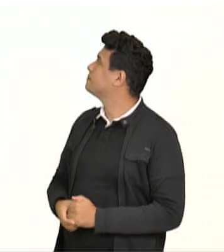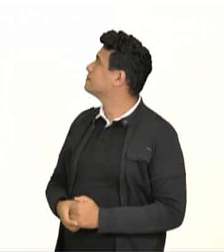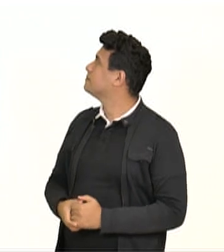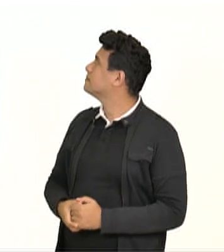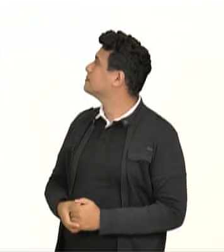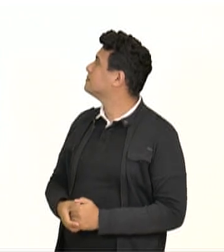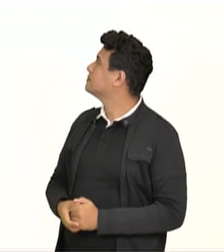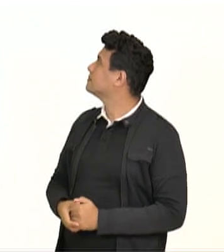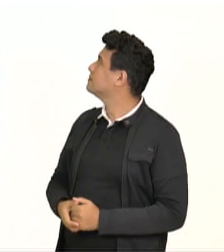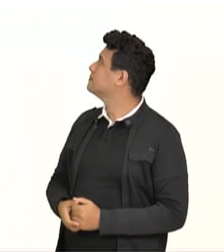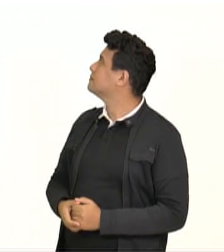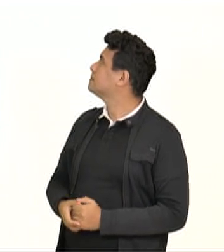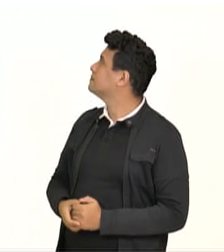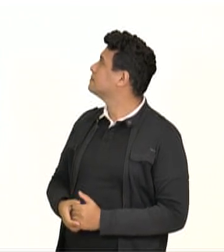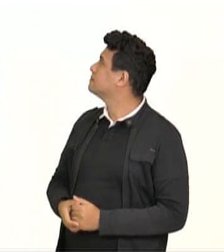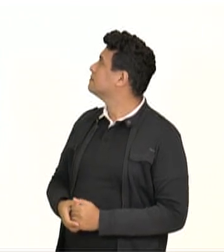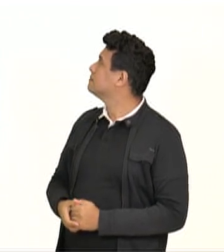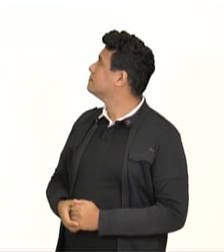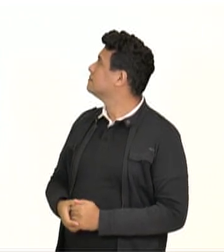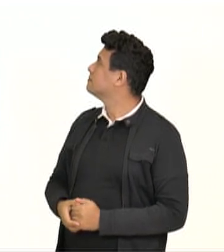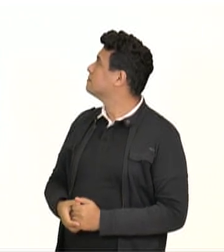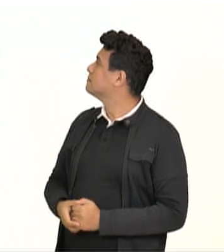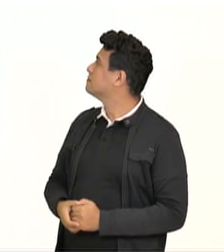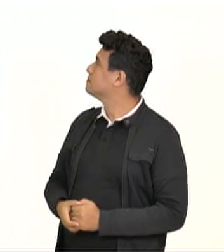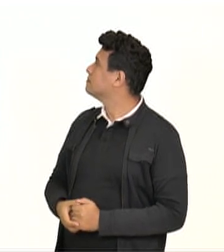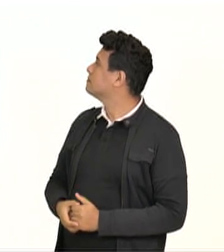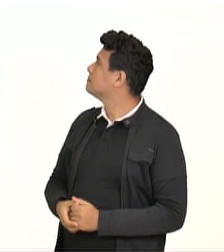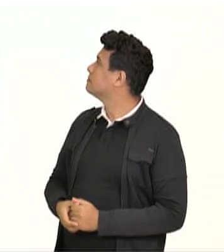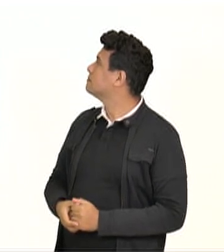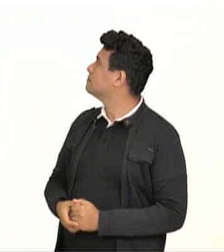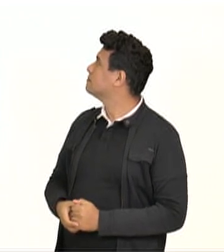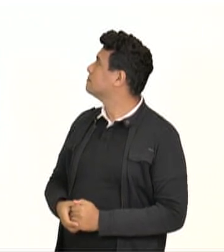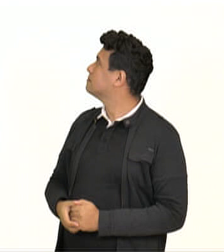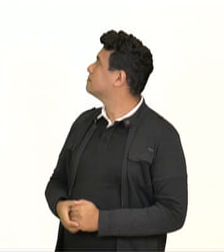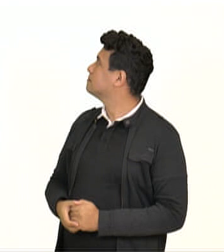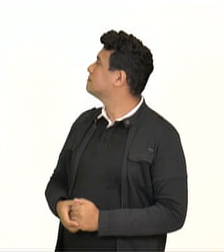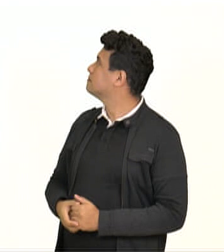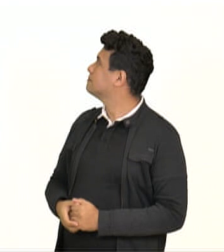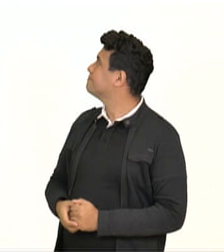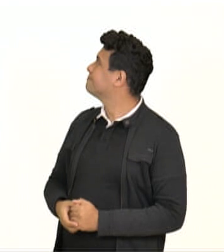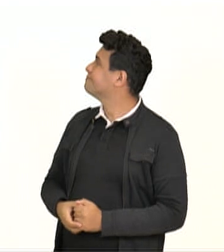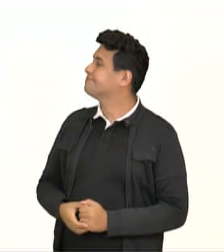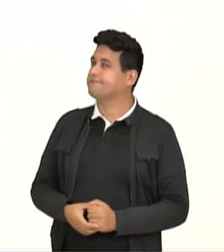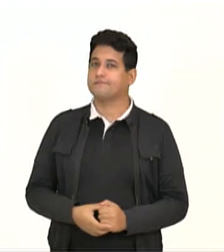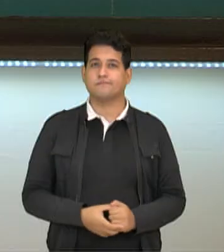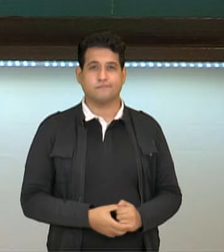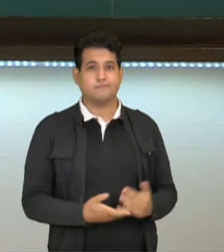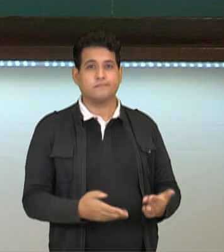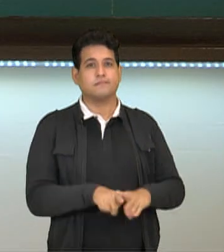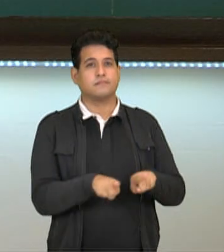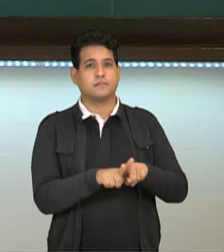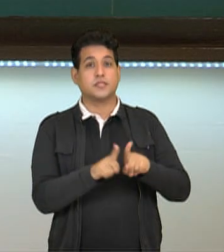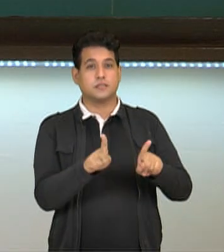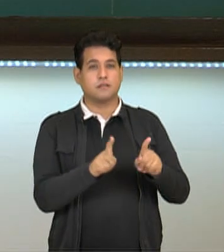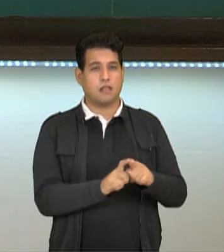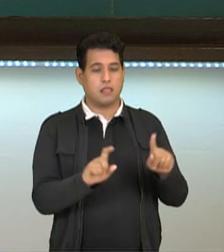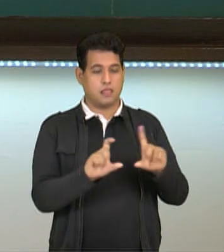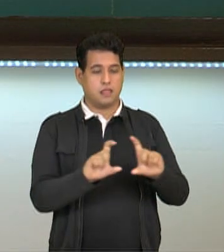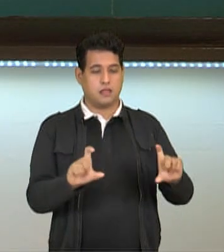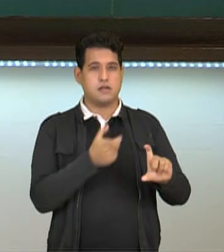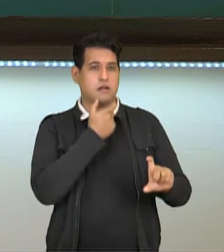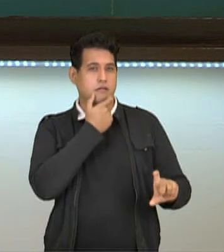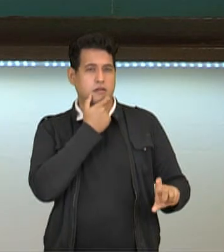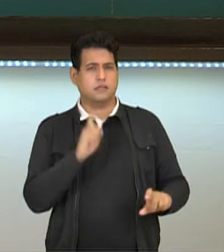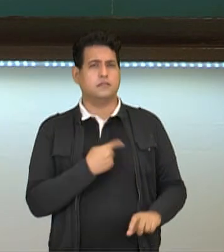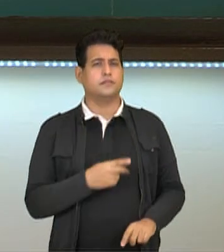will take her out tonight. And I will treat her kind. I'm gonna treat her kind. De acordo com esse trecho, em